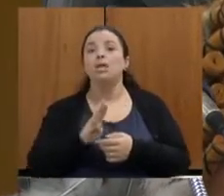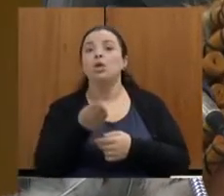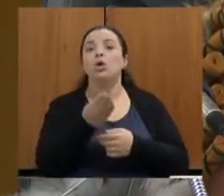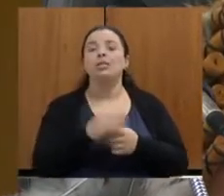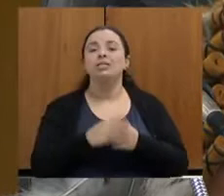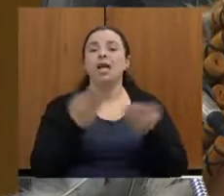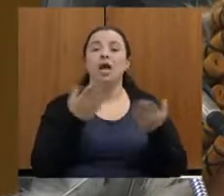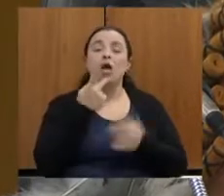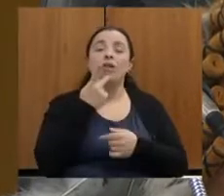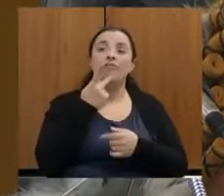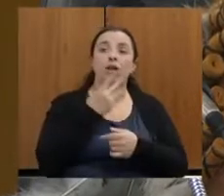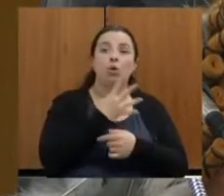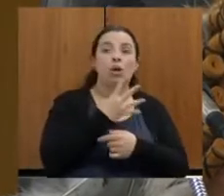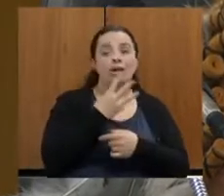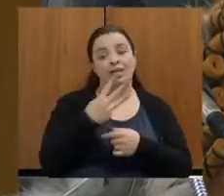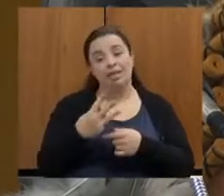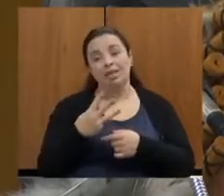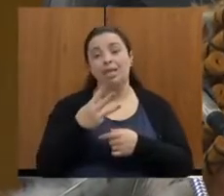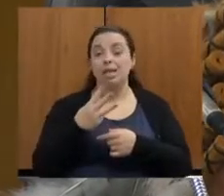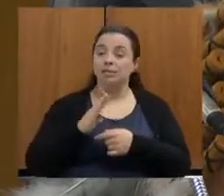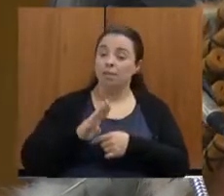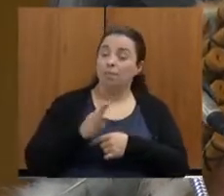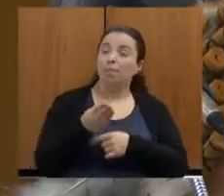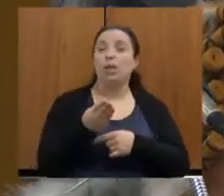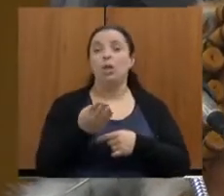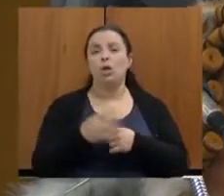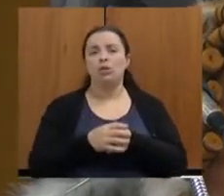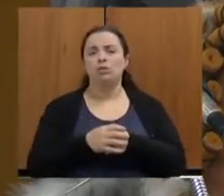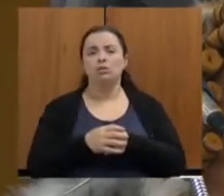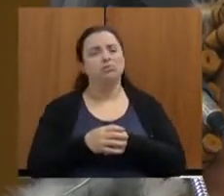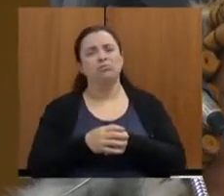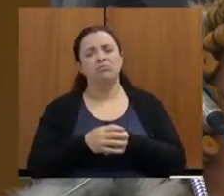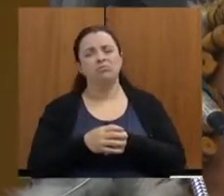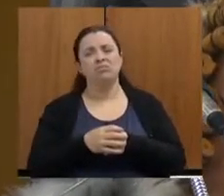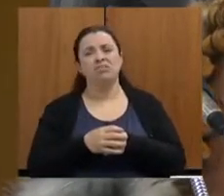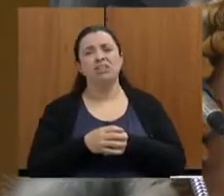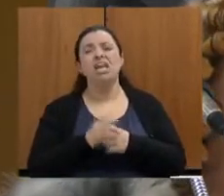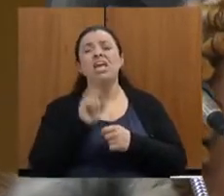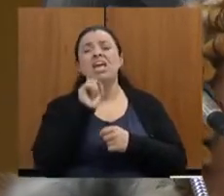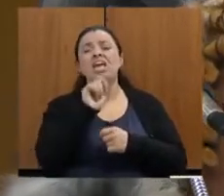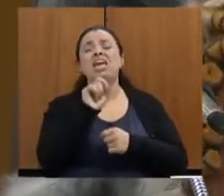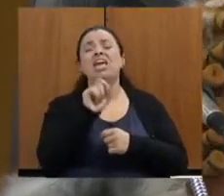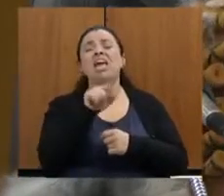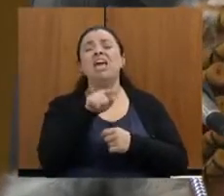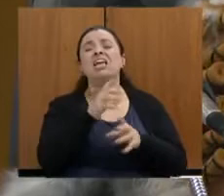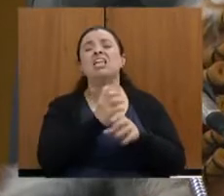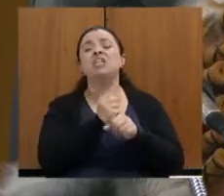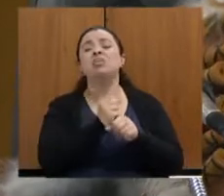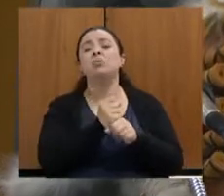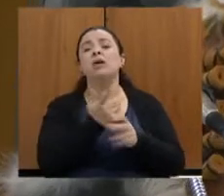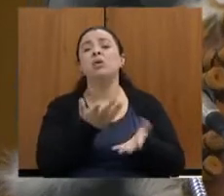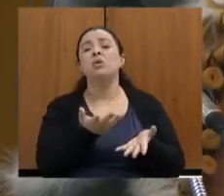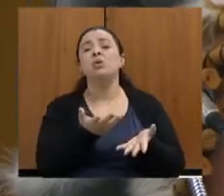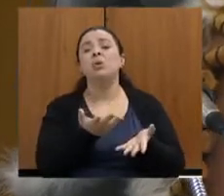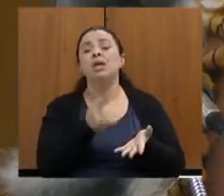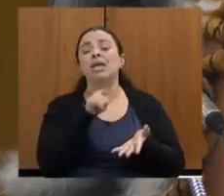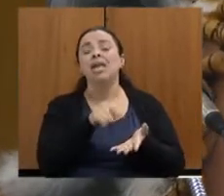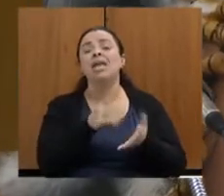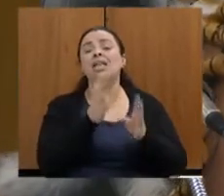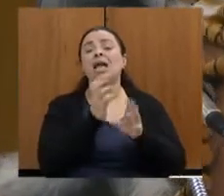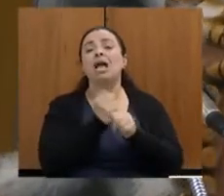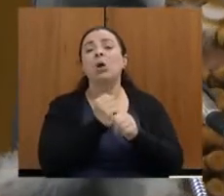43 bilhões ou seja quem que tá fazendo essa conta Quem é que tá fazendo essa conta